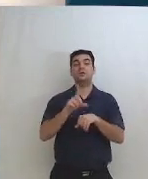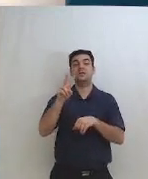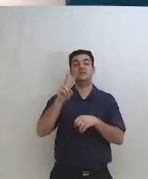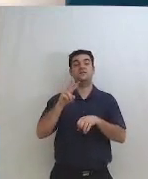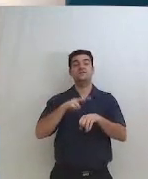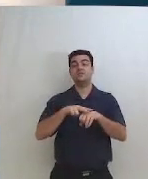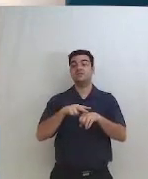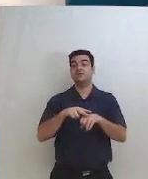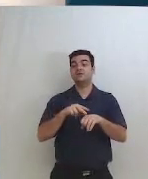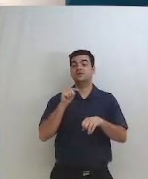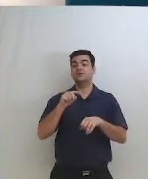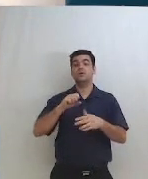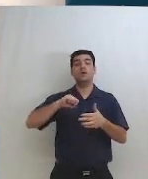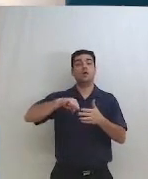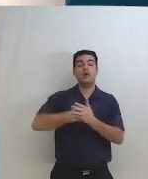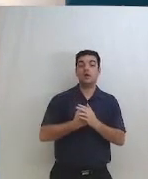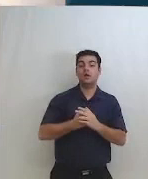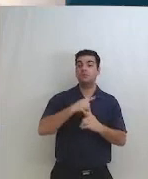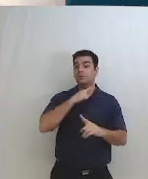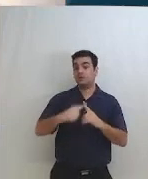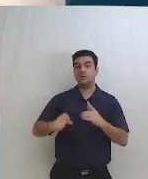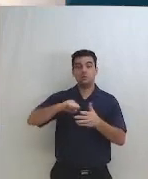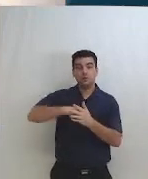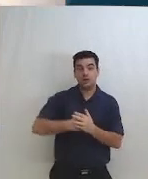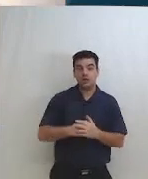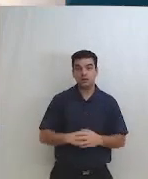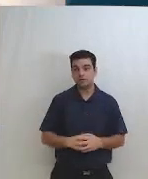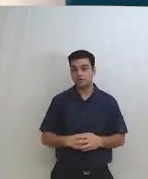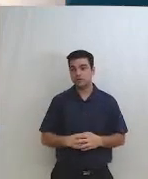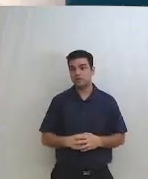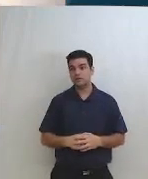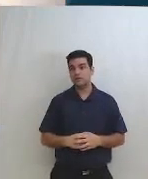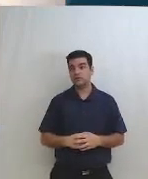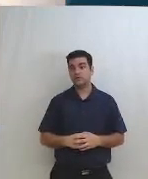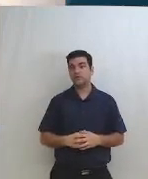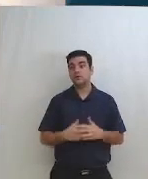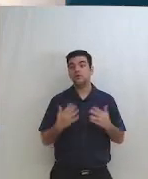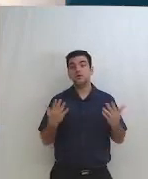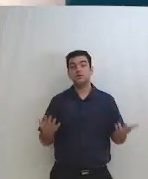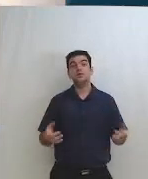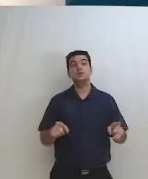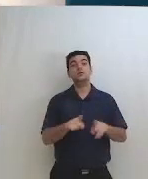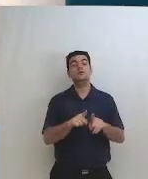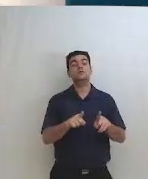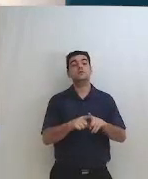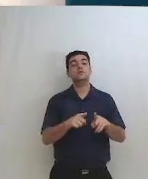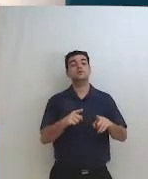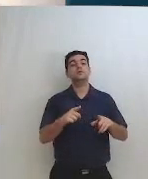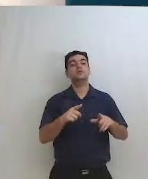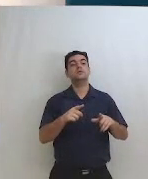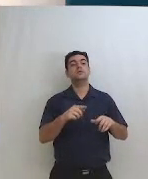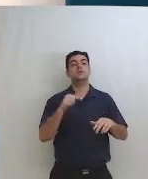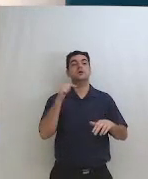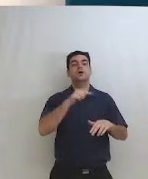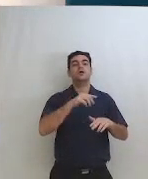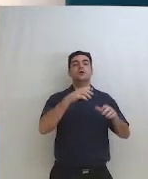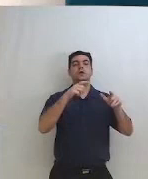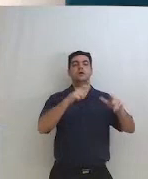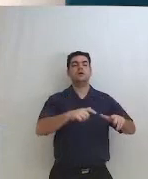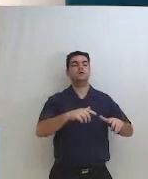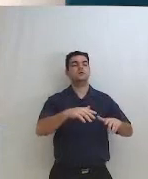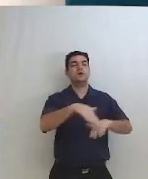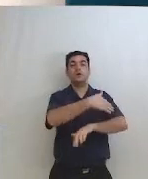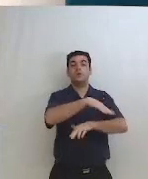fulminadas, os veículos que estavam na frente da sua casa foram depredados, ele que nada tinha a ver com